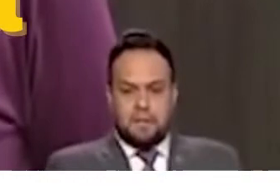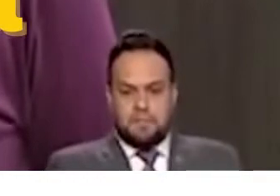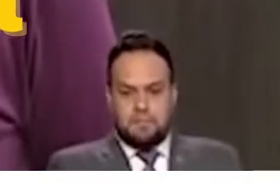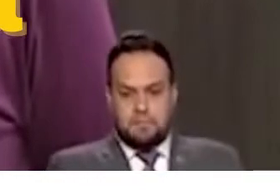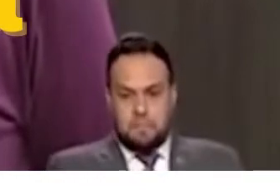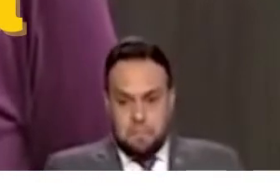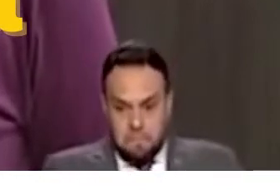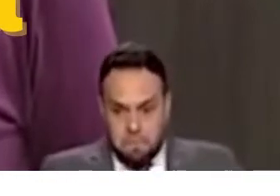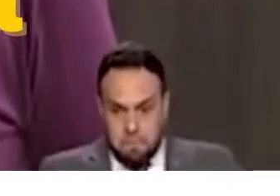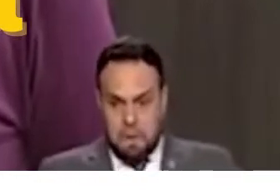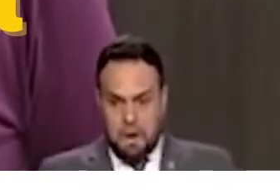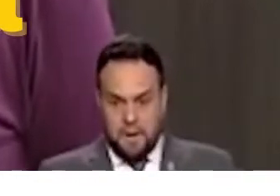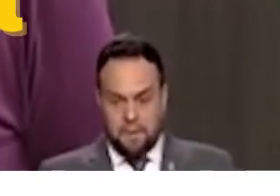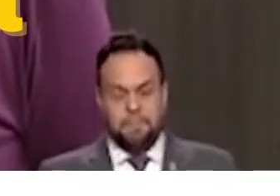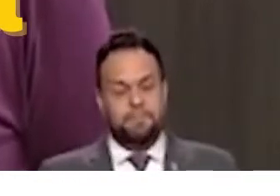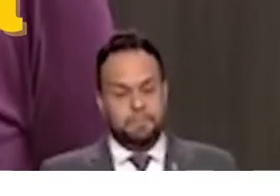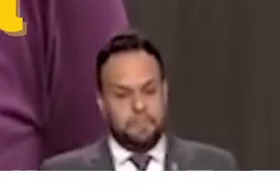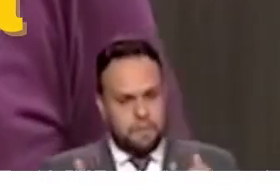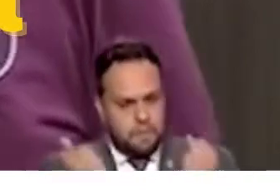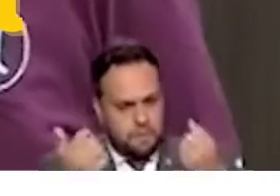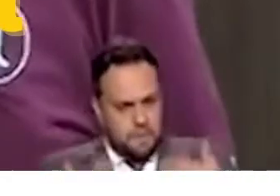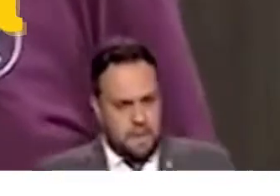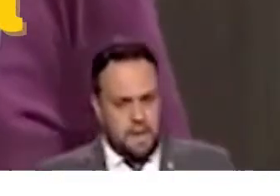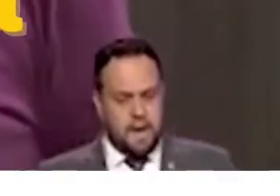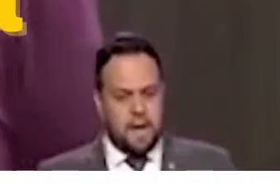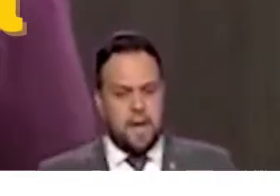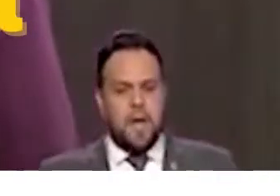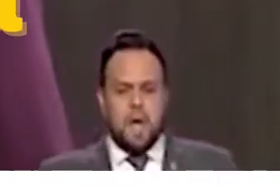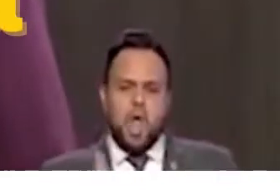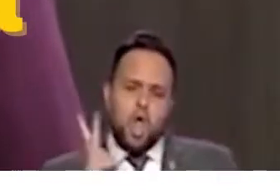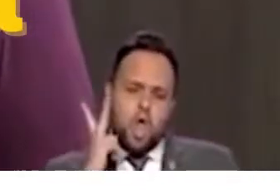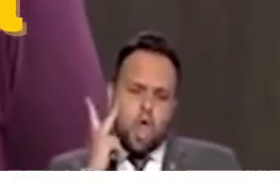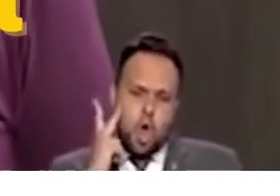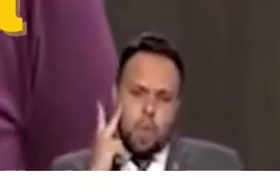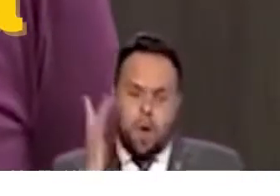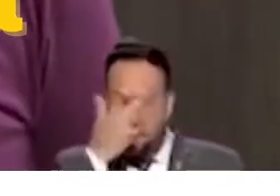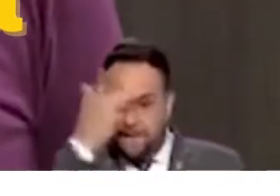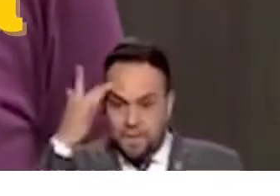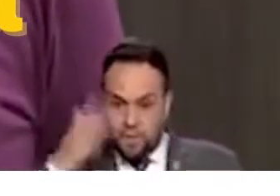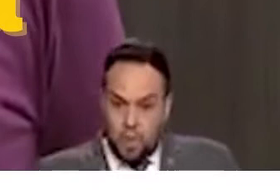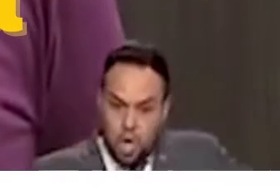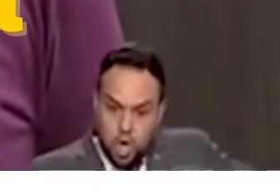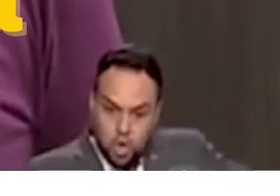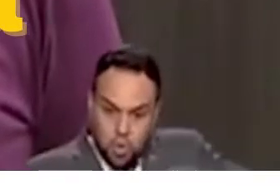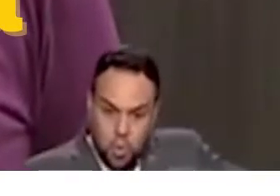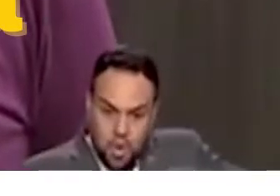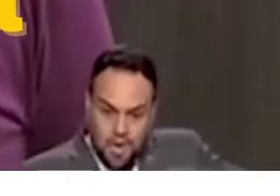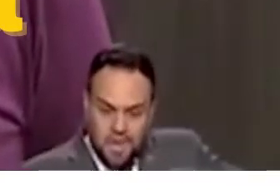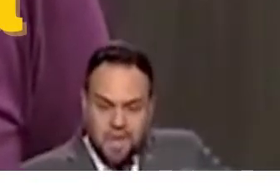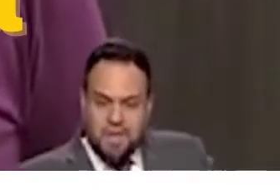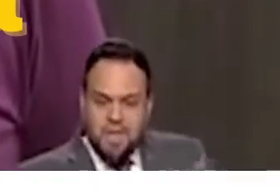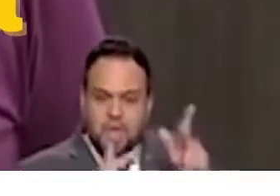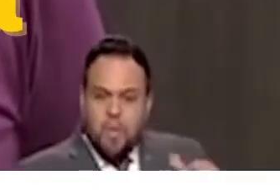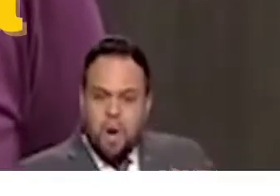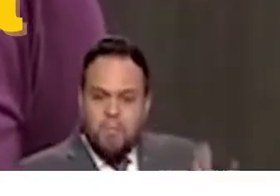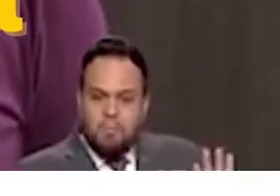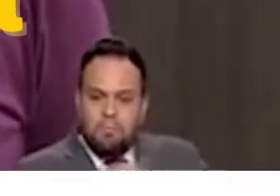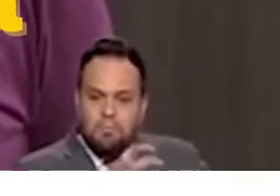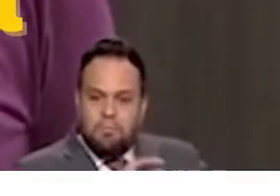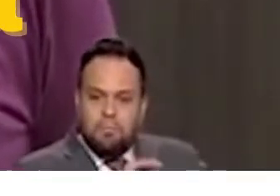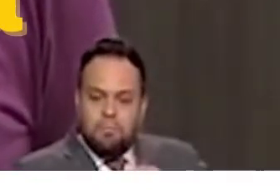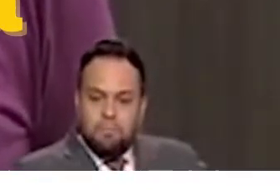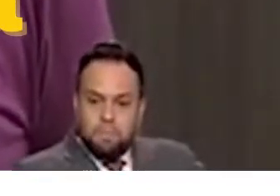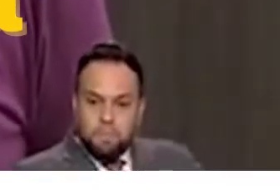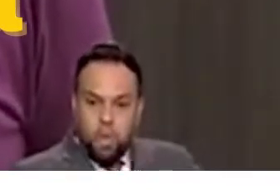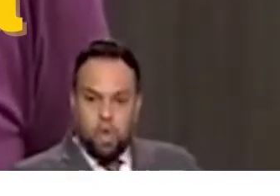bem? Normalmente, nós tratamos o cliente como se a gente gostaria de ser tratado a gente.